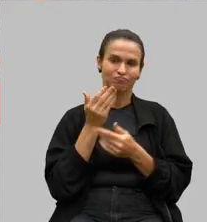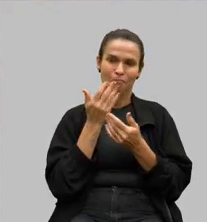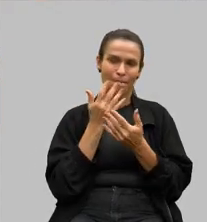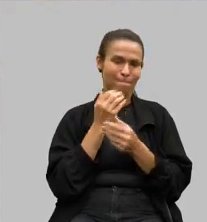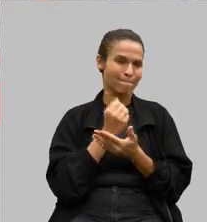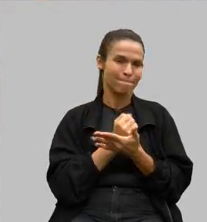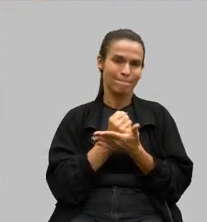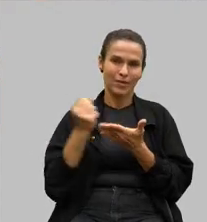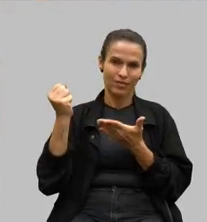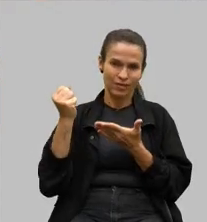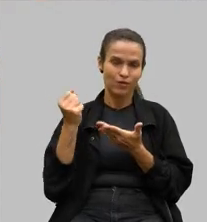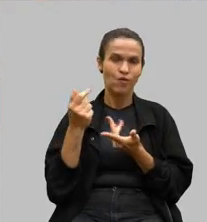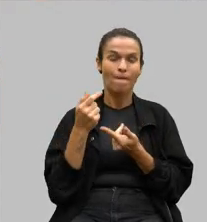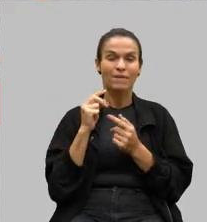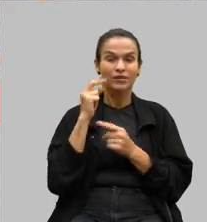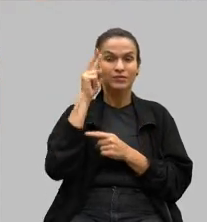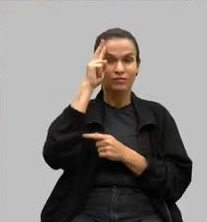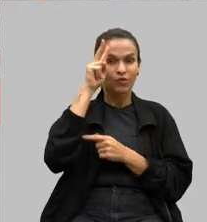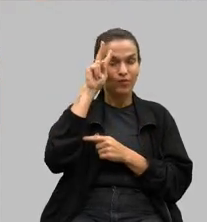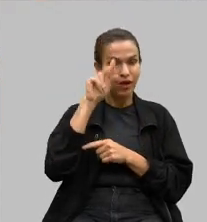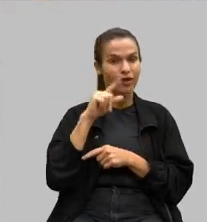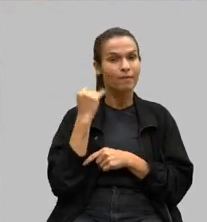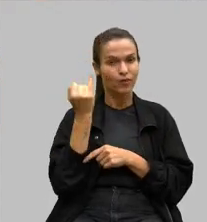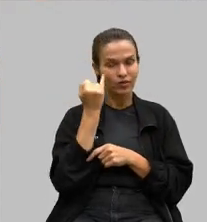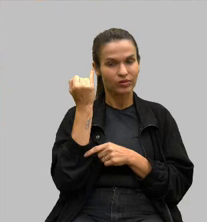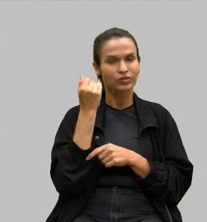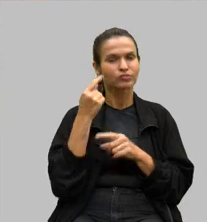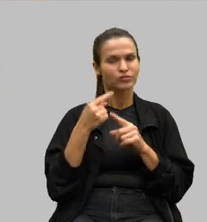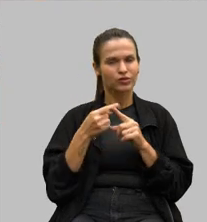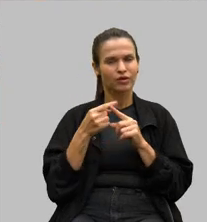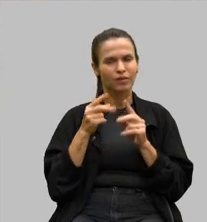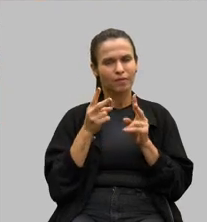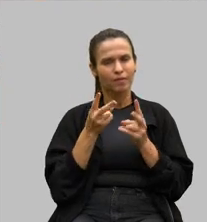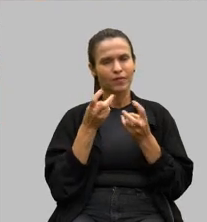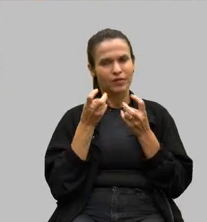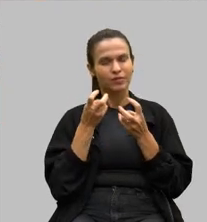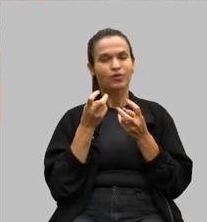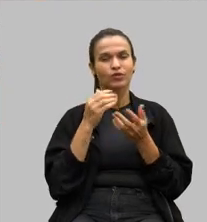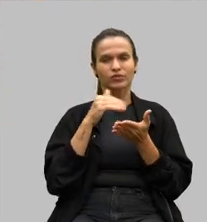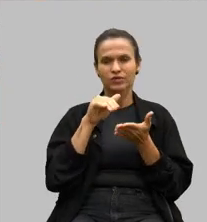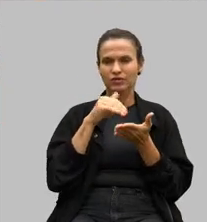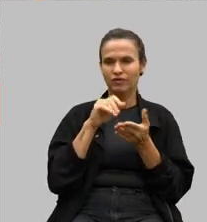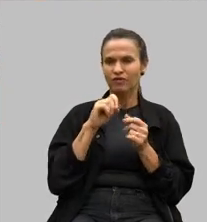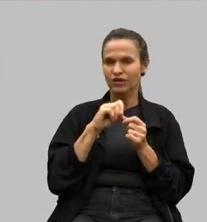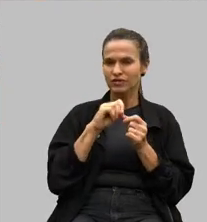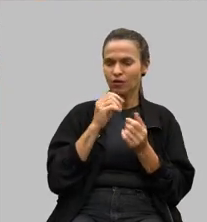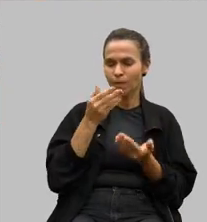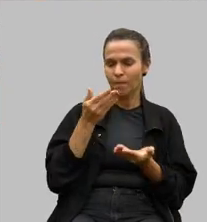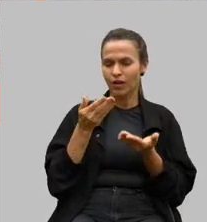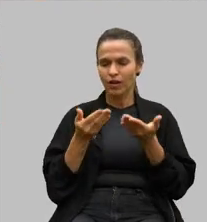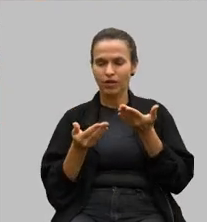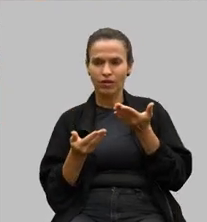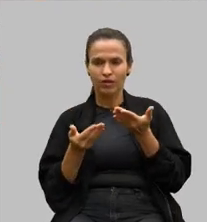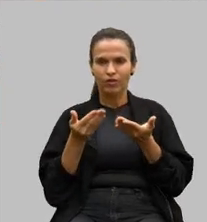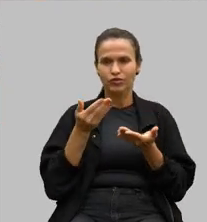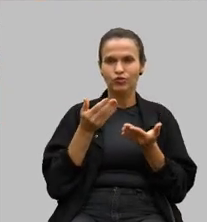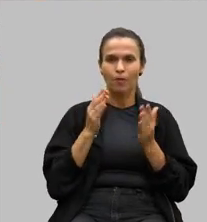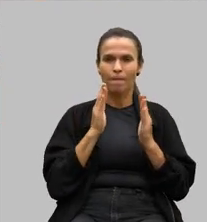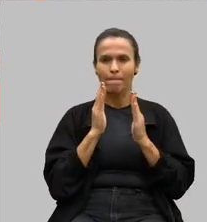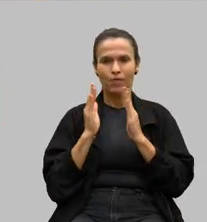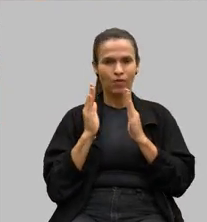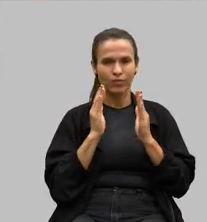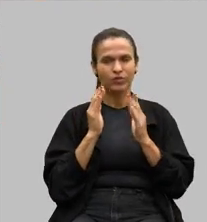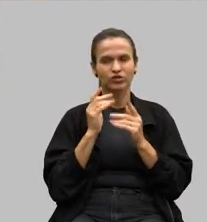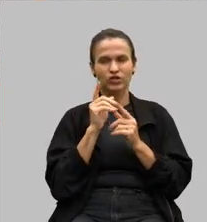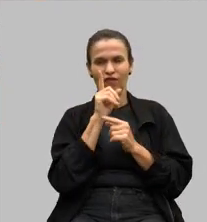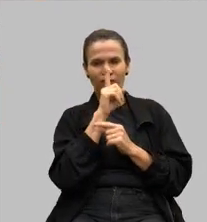acho que essa memória ela era importante porque eu vi aqui o secretário fazendo balanço né dos momentos em que foram cometidos